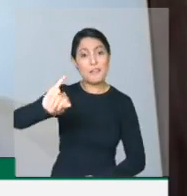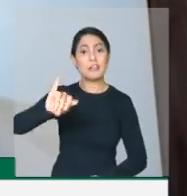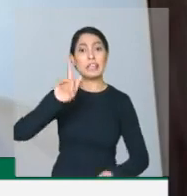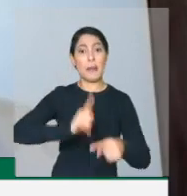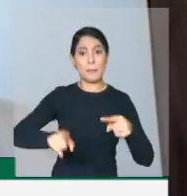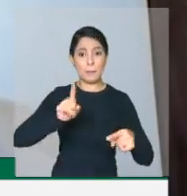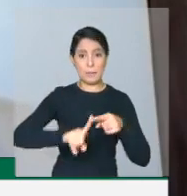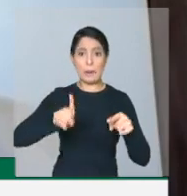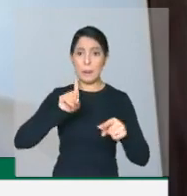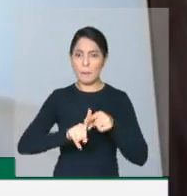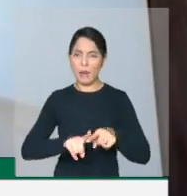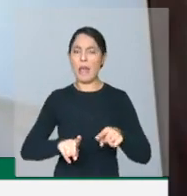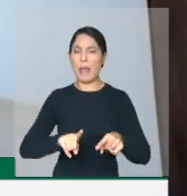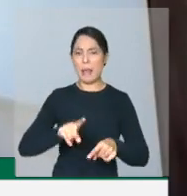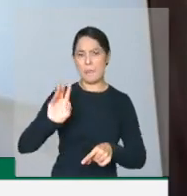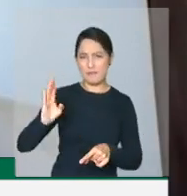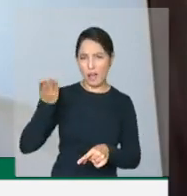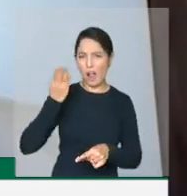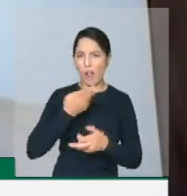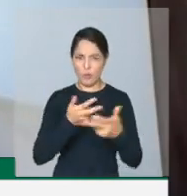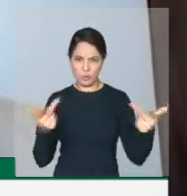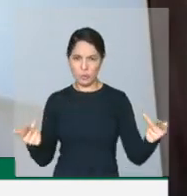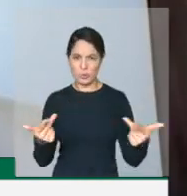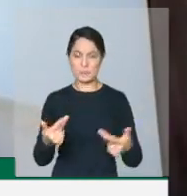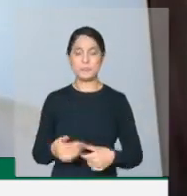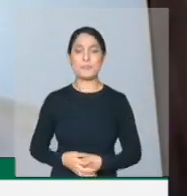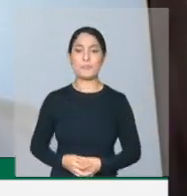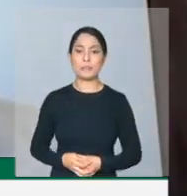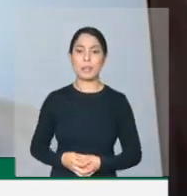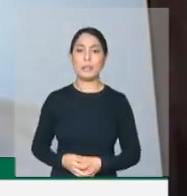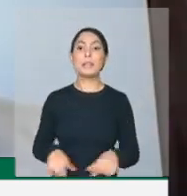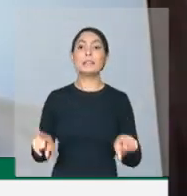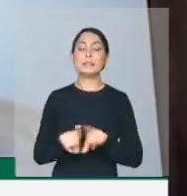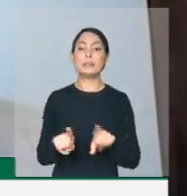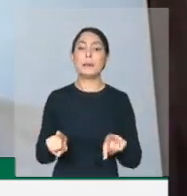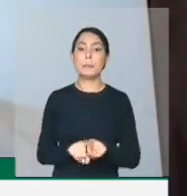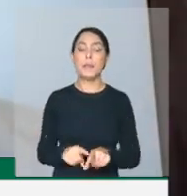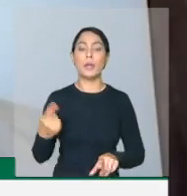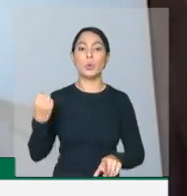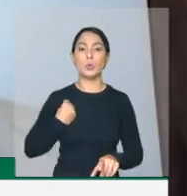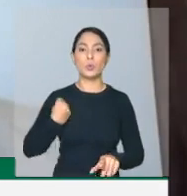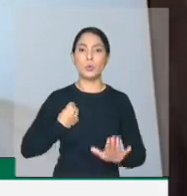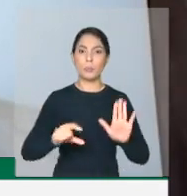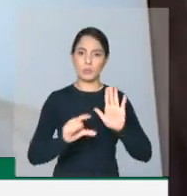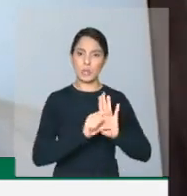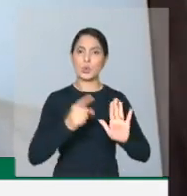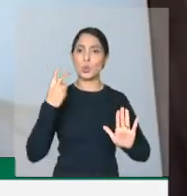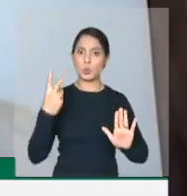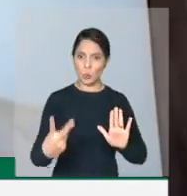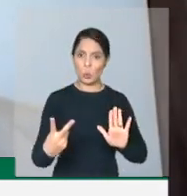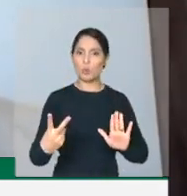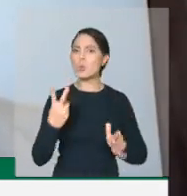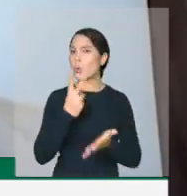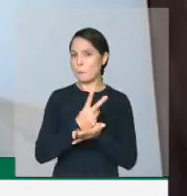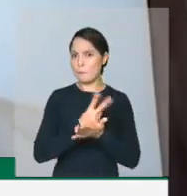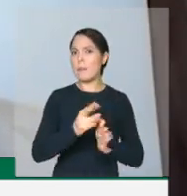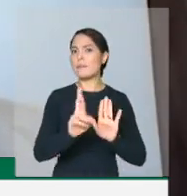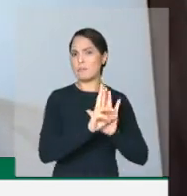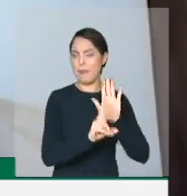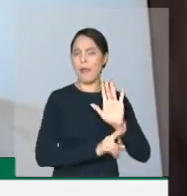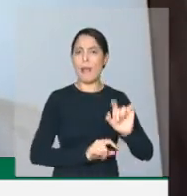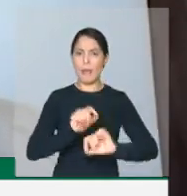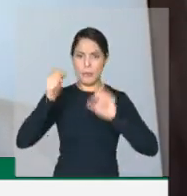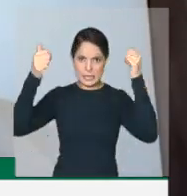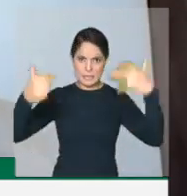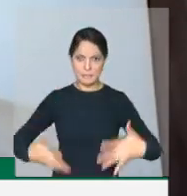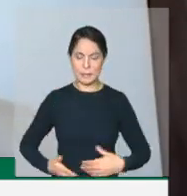a tratar. Em adição, anotamos que o inciso 2 do caput do artigo 10 do mesmo regulamento impõe que o